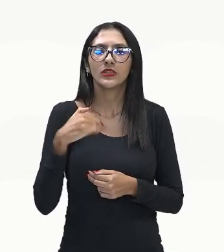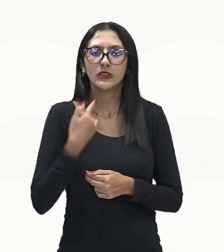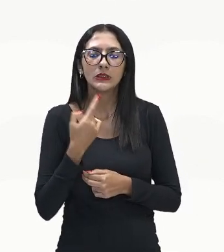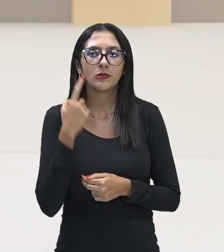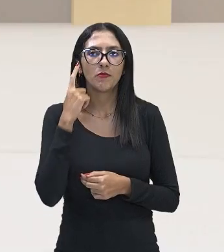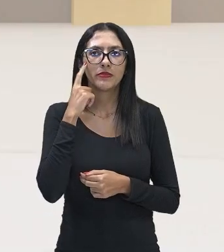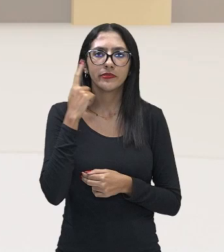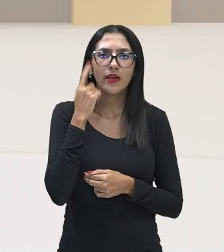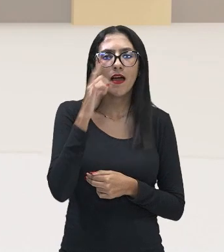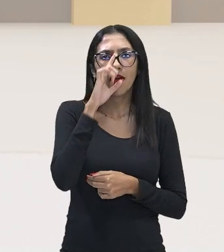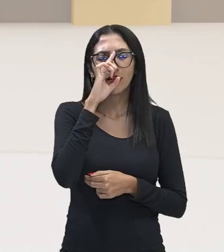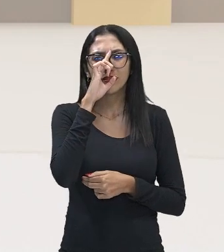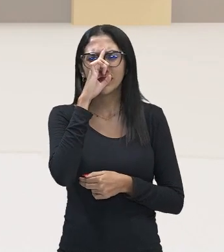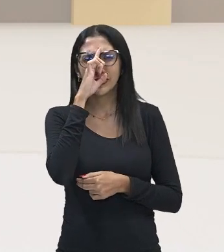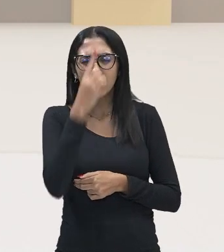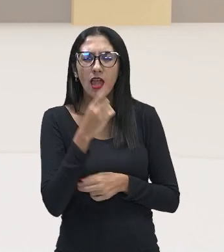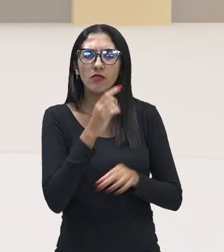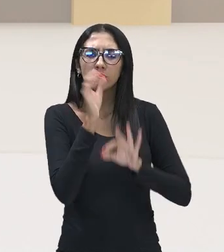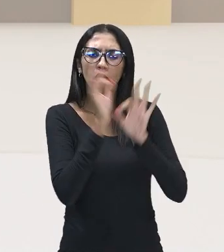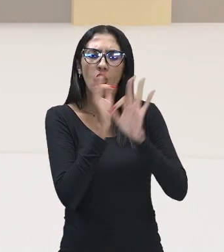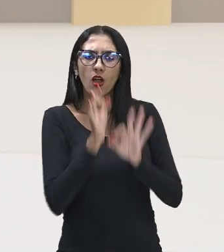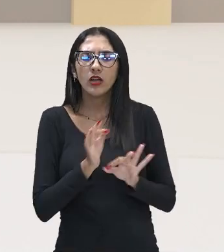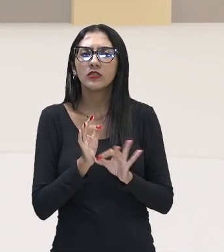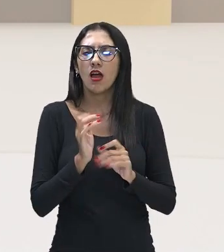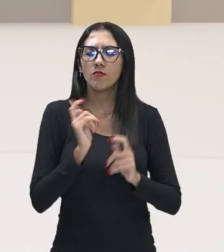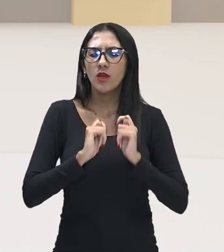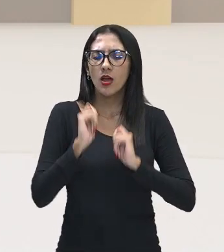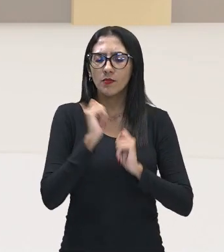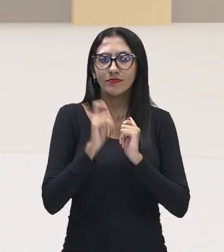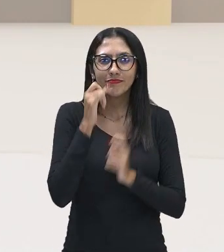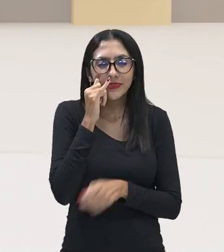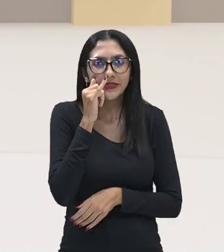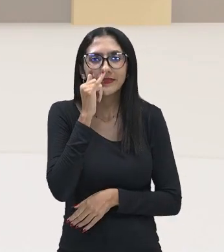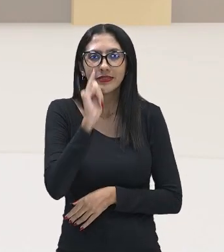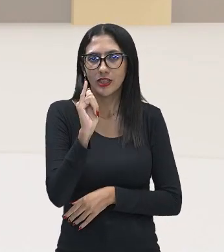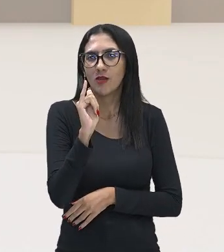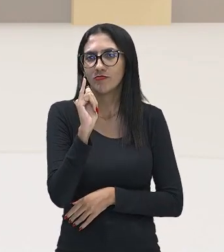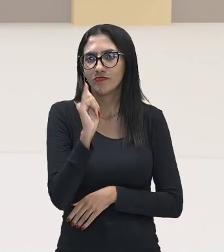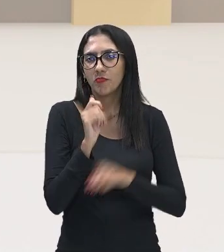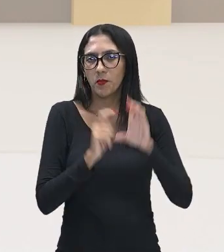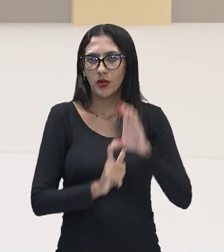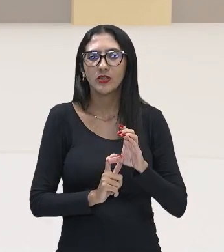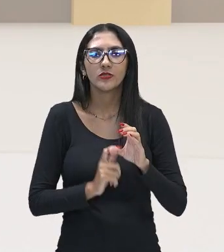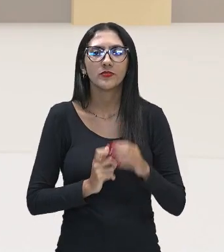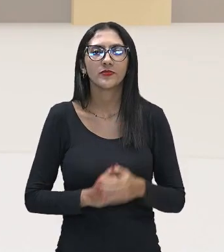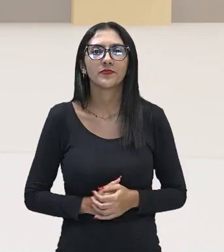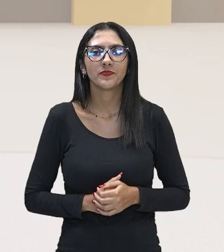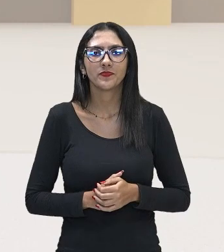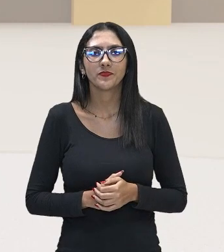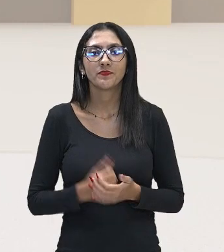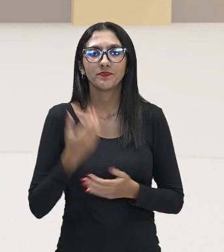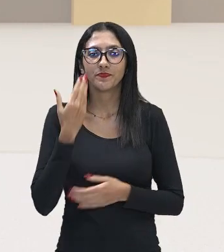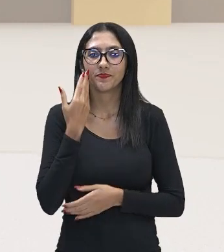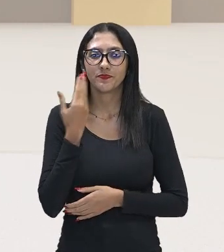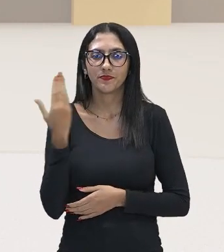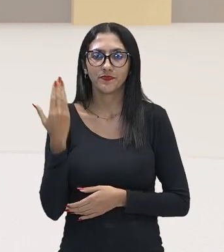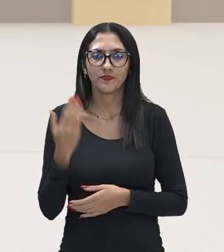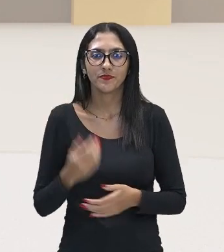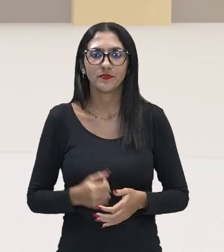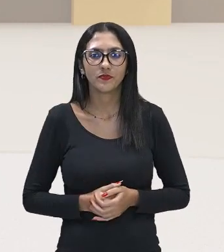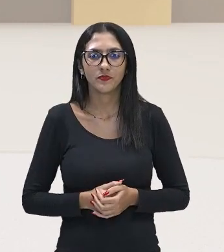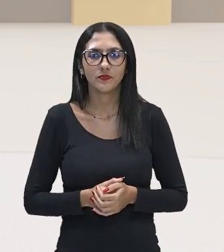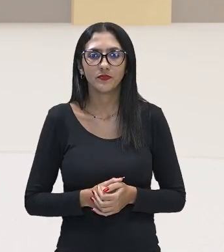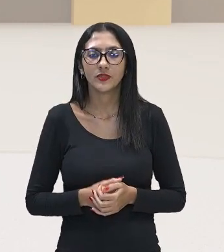organizar financeiramente para evitar pegar esses empréstimos, né? Isso. E como a gente pode observar aí na tela, uma coisa que é